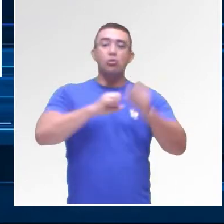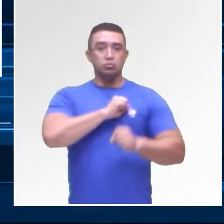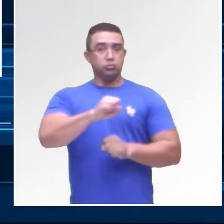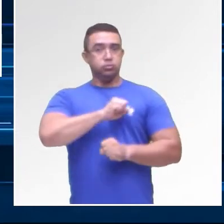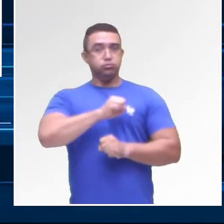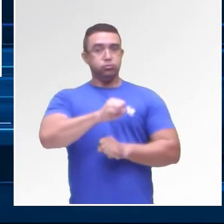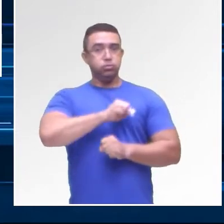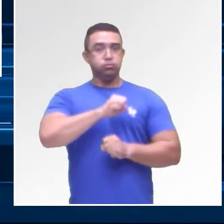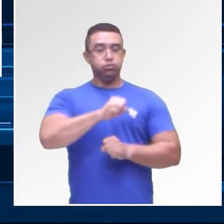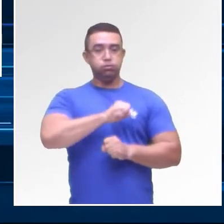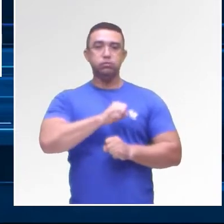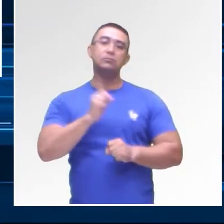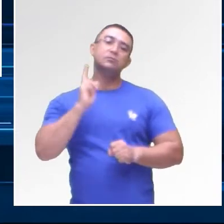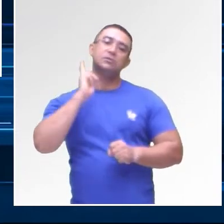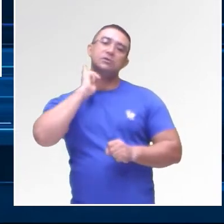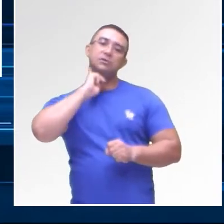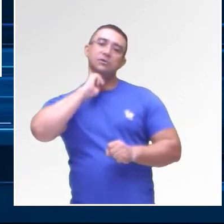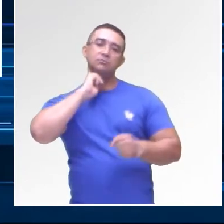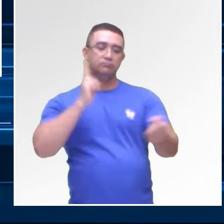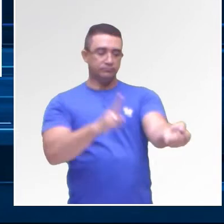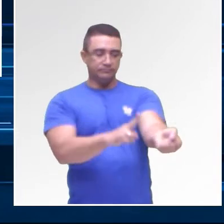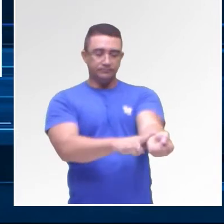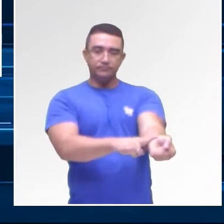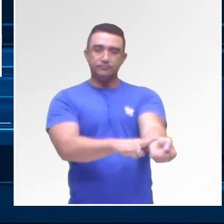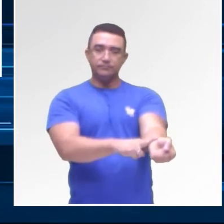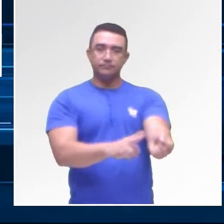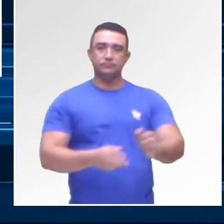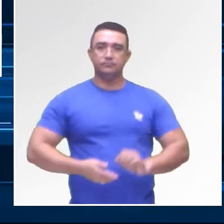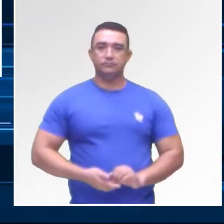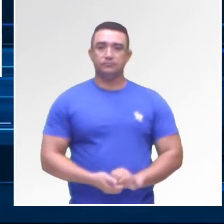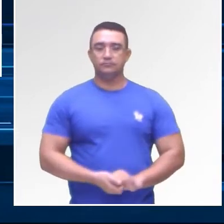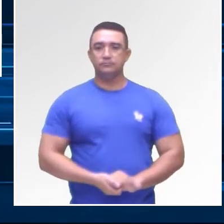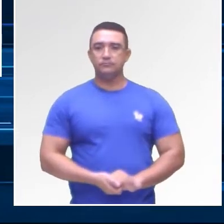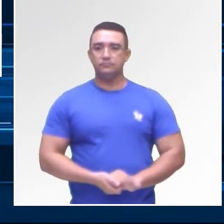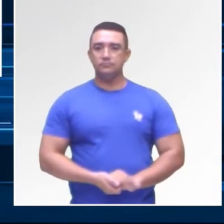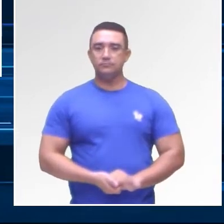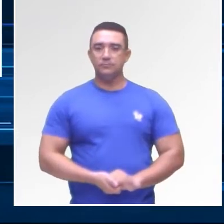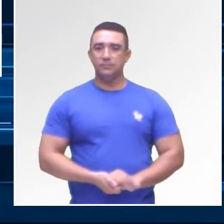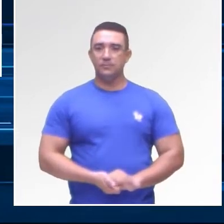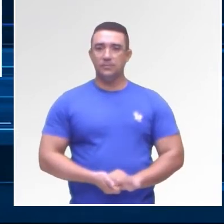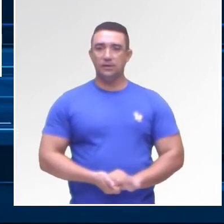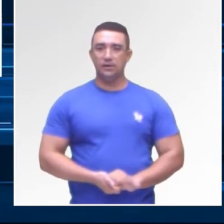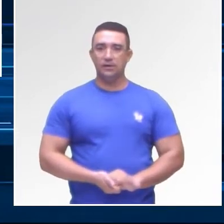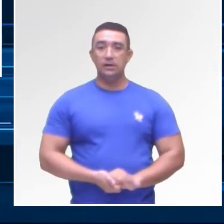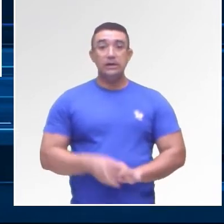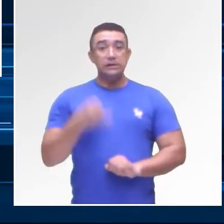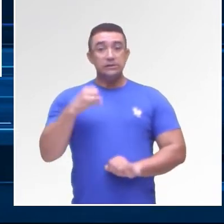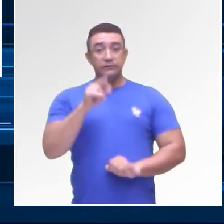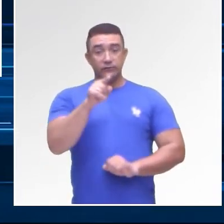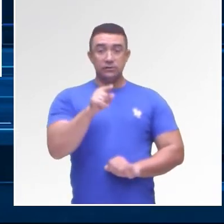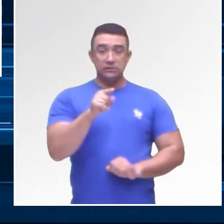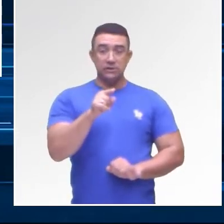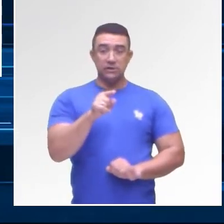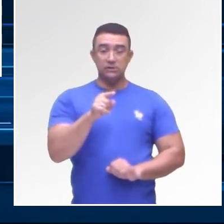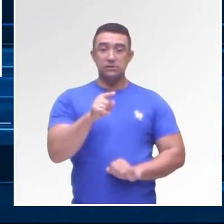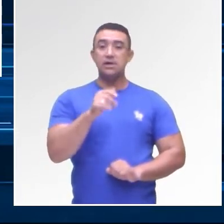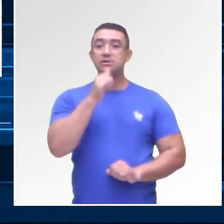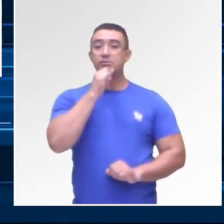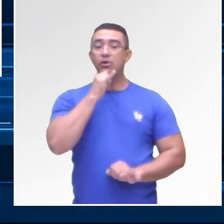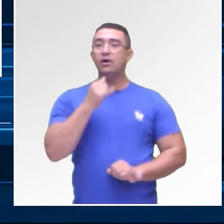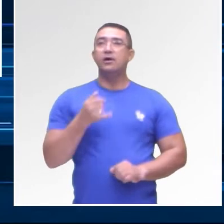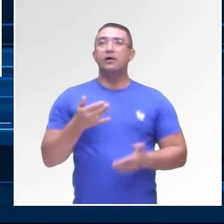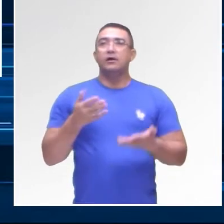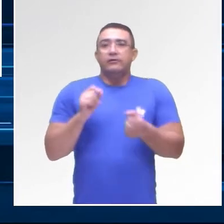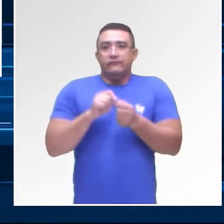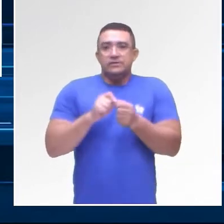aferir a nossa frequência cardíaca, tá? Então, Se vocês aferirem agora e depois